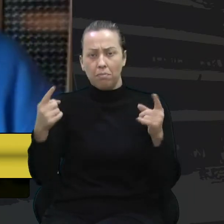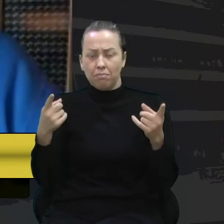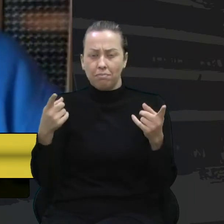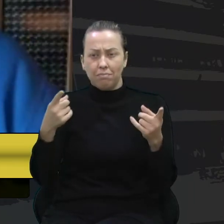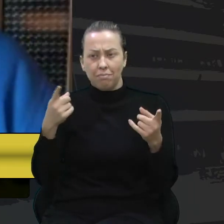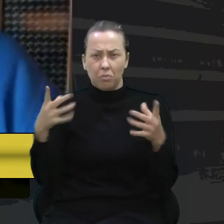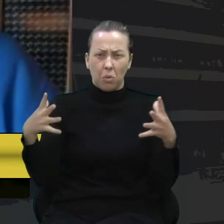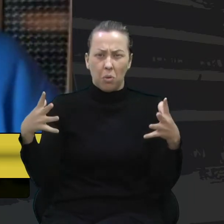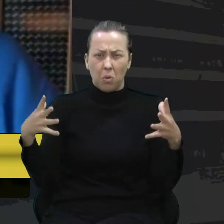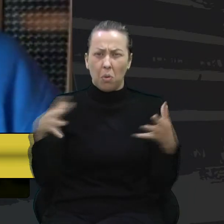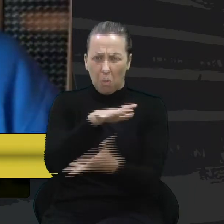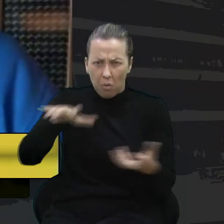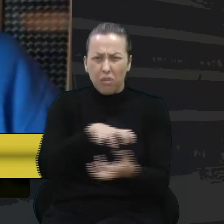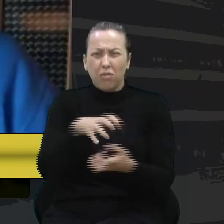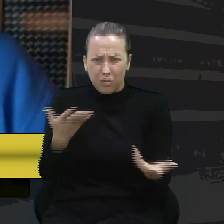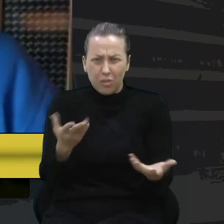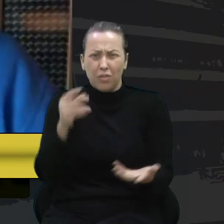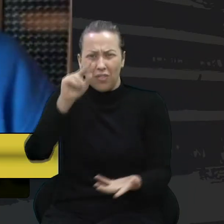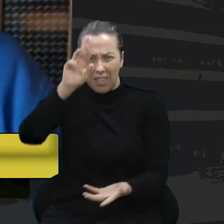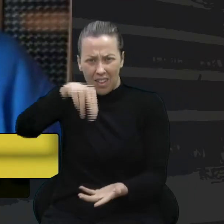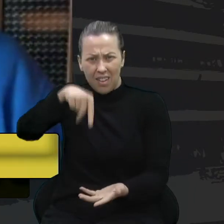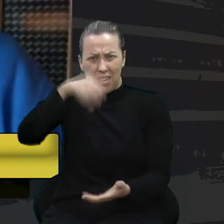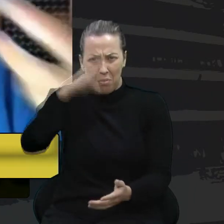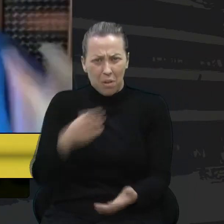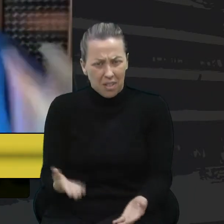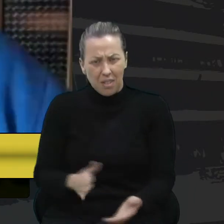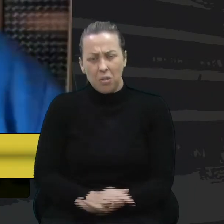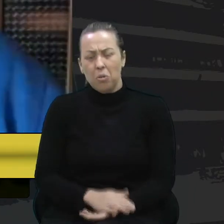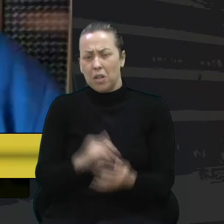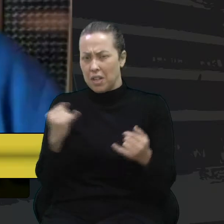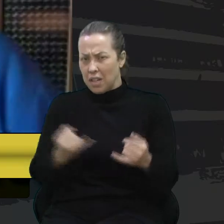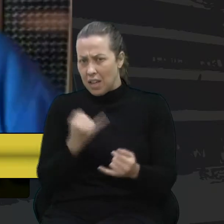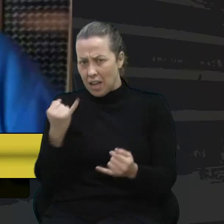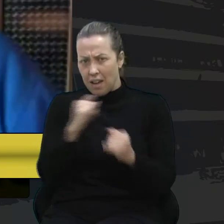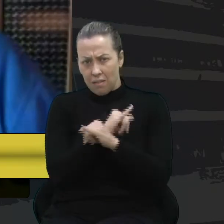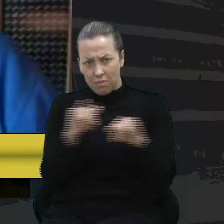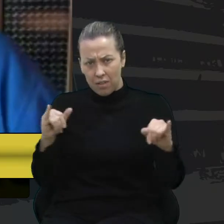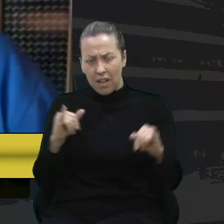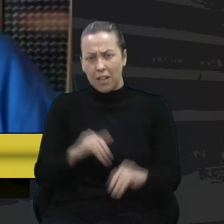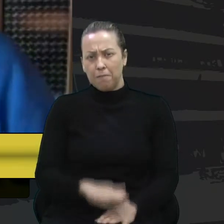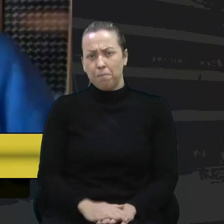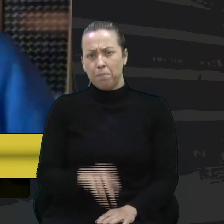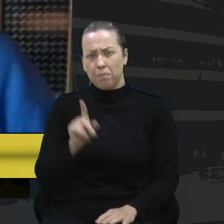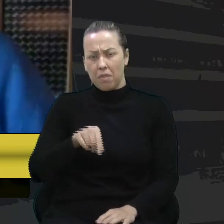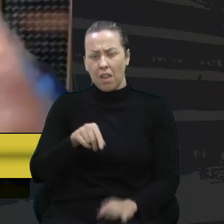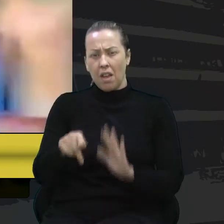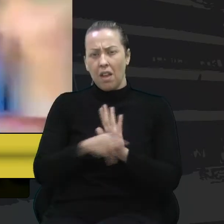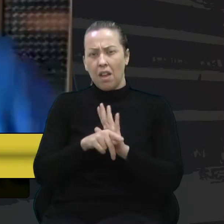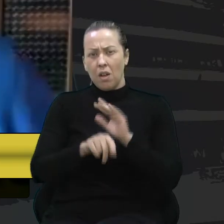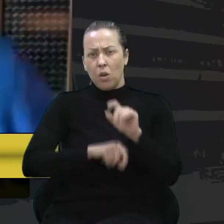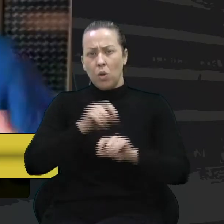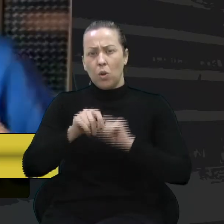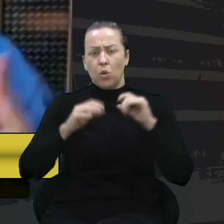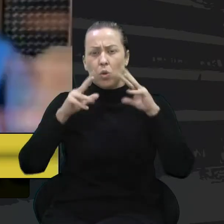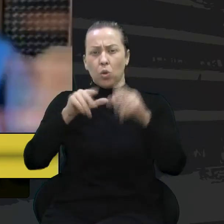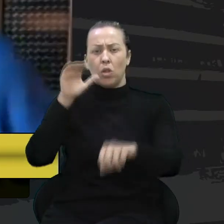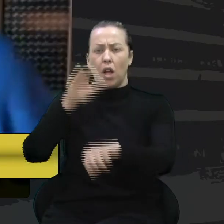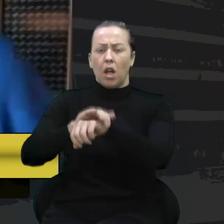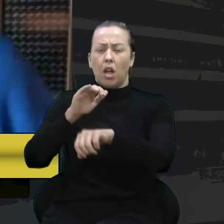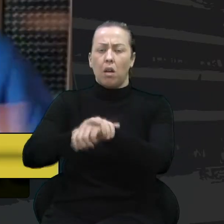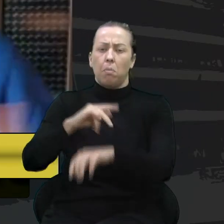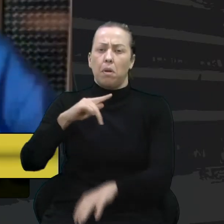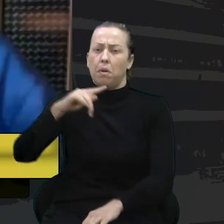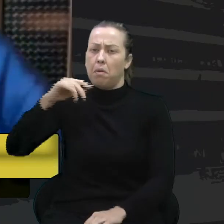no Brasil. Então, acho que é importante a gente trazer isso, né, de que essa história de colocar agora toda a culpa do PT, né, isso